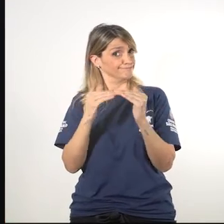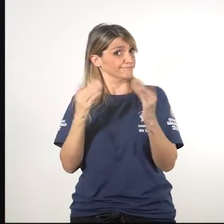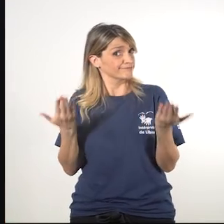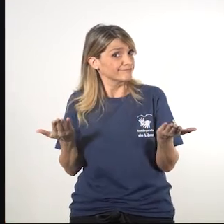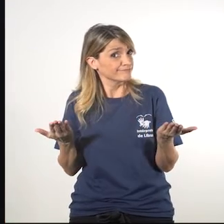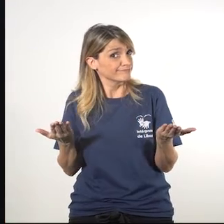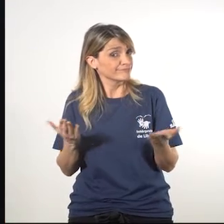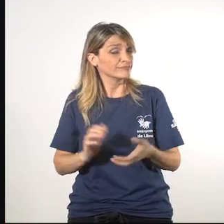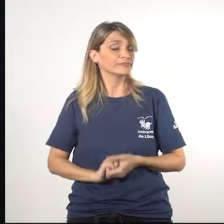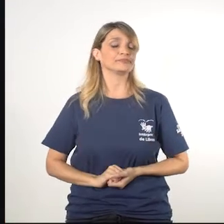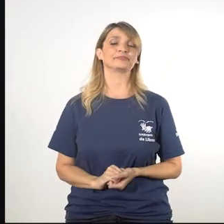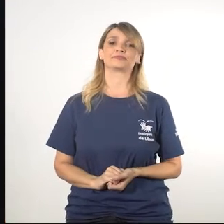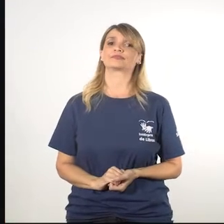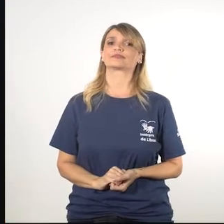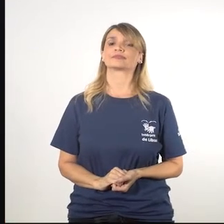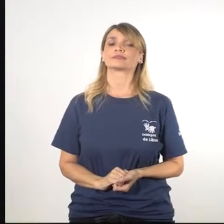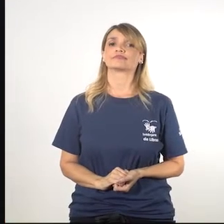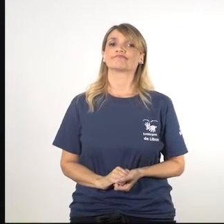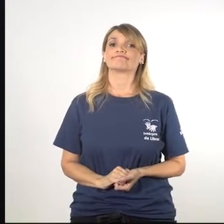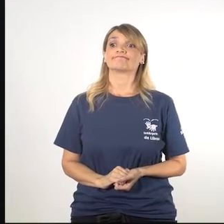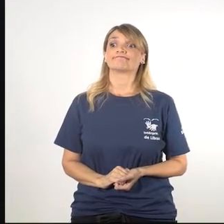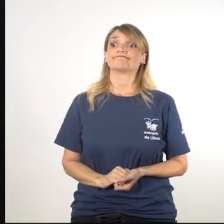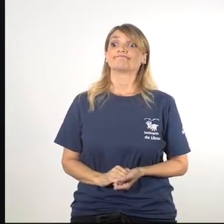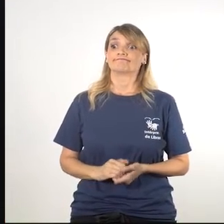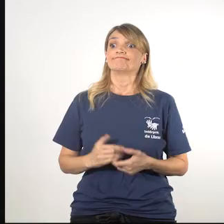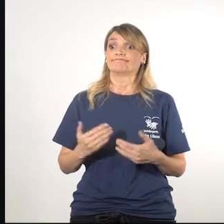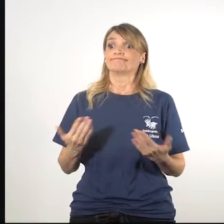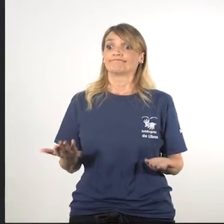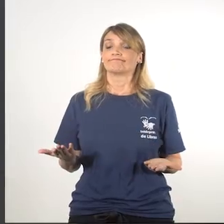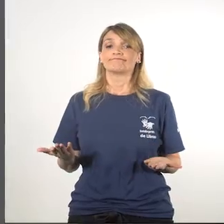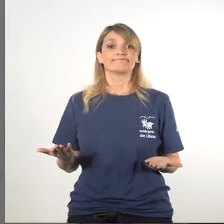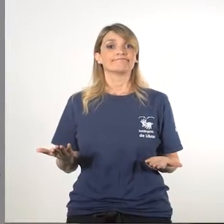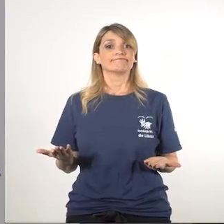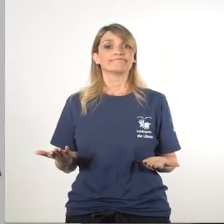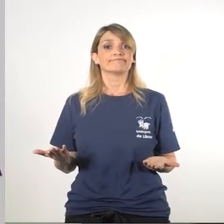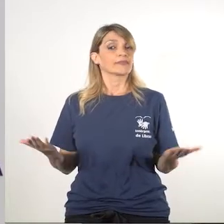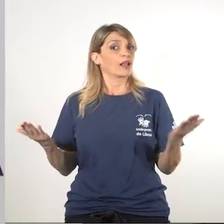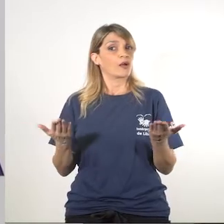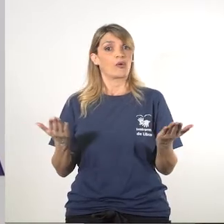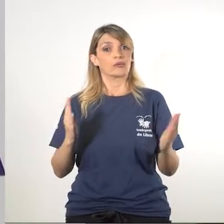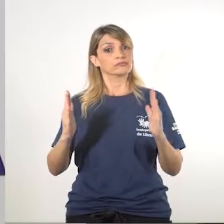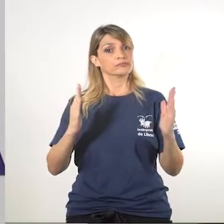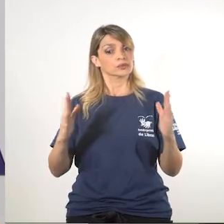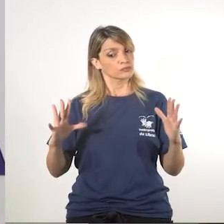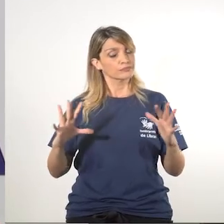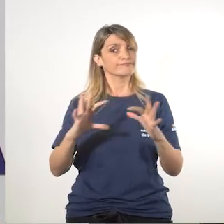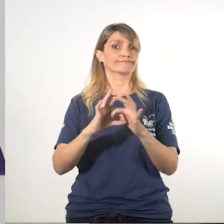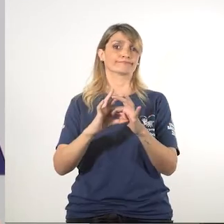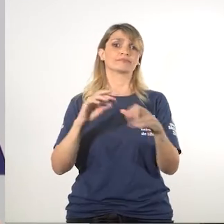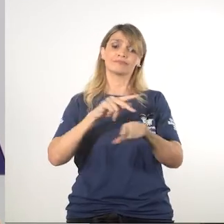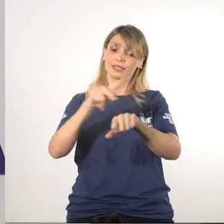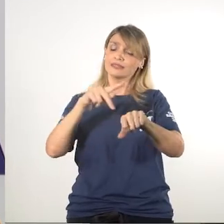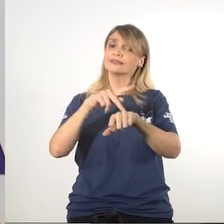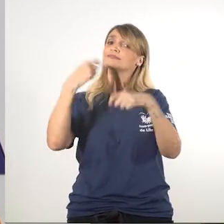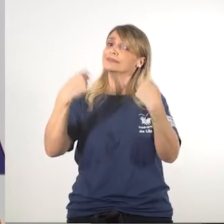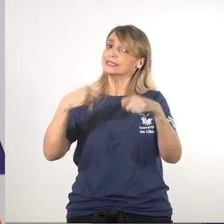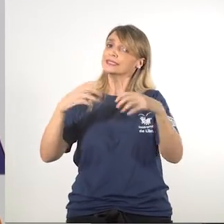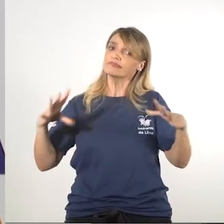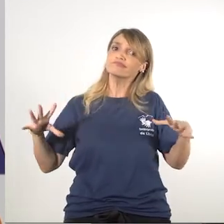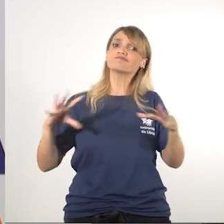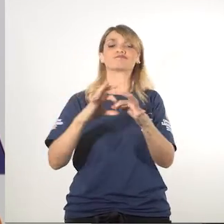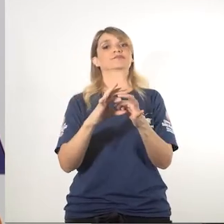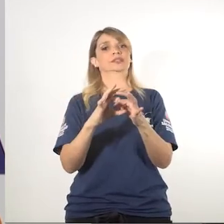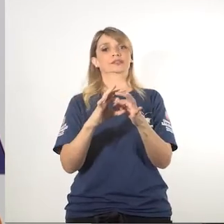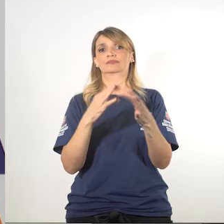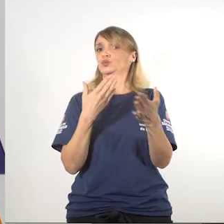Bom, começar do final, acho que esse momento é um momento de união do país. É um momento, a gente